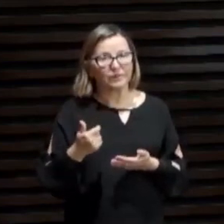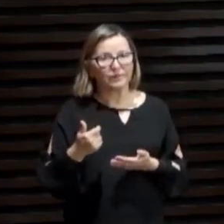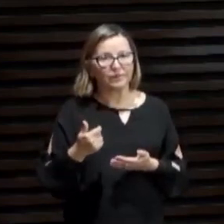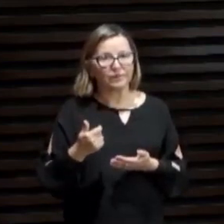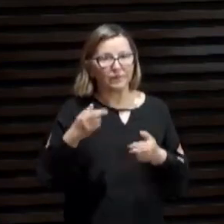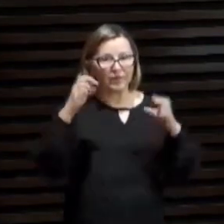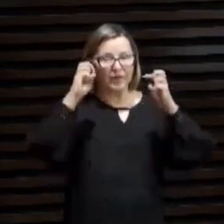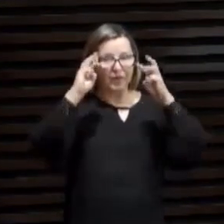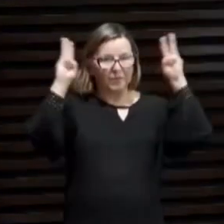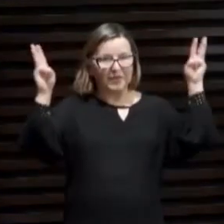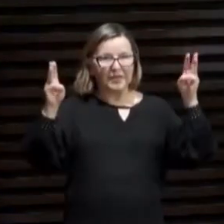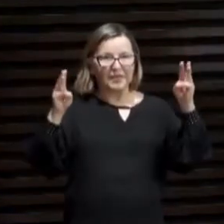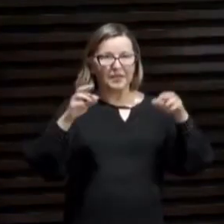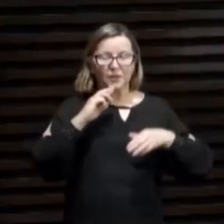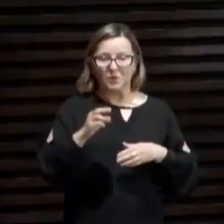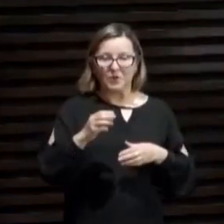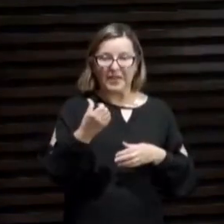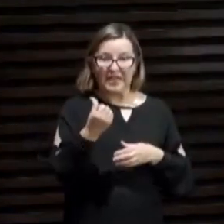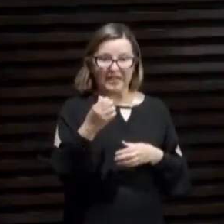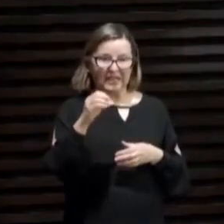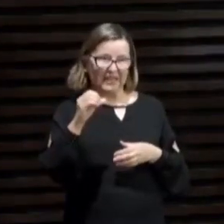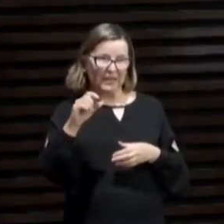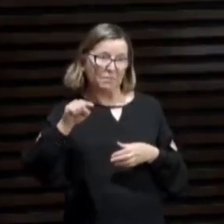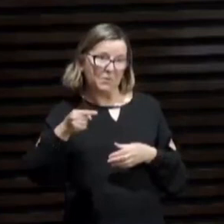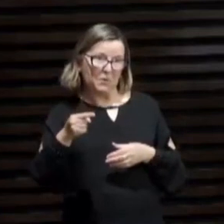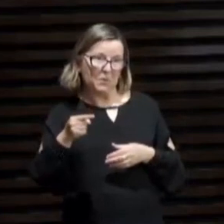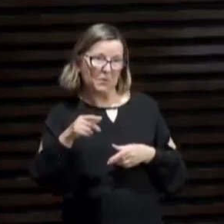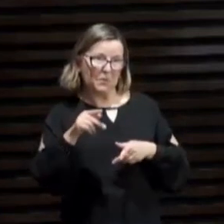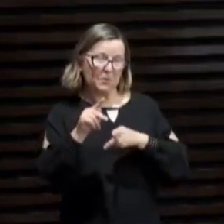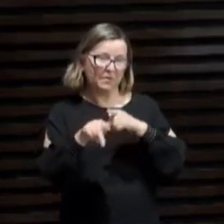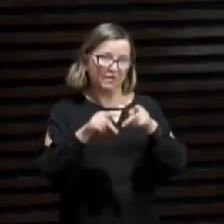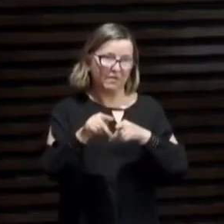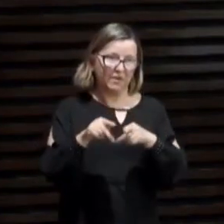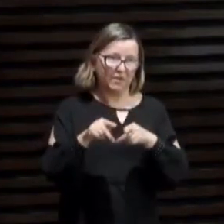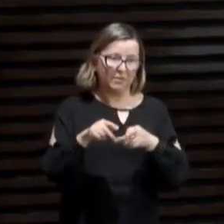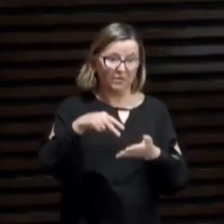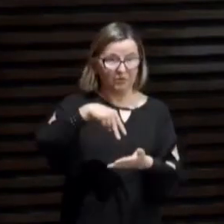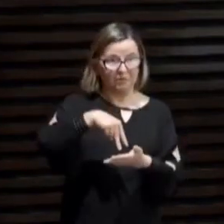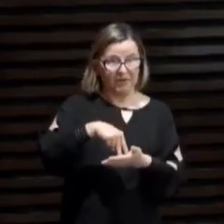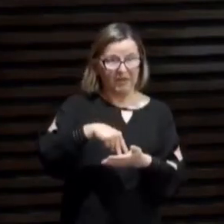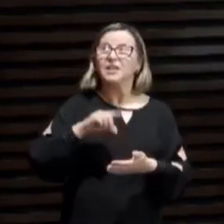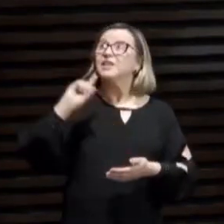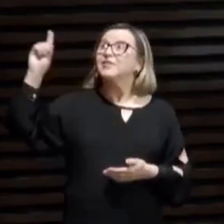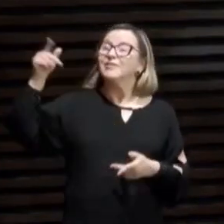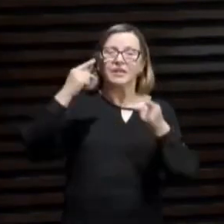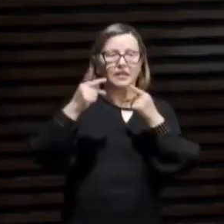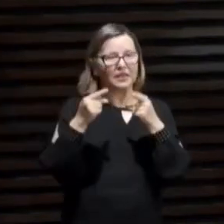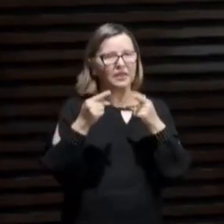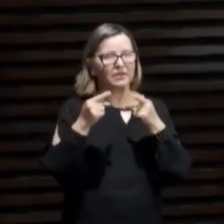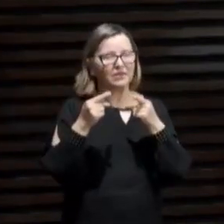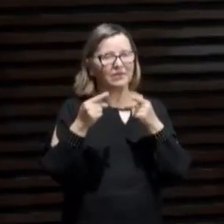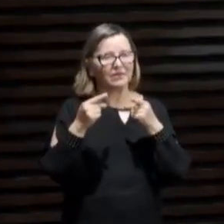Moisés, 600.000 homens de pé e este povo no meio do qual estou. E tu disseste,